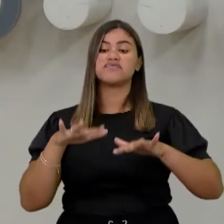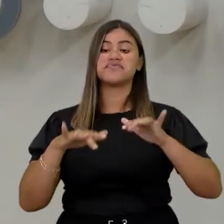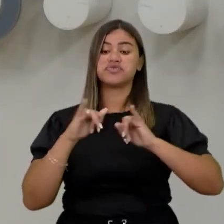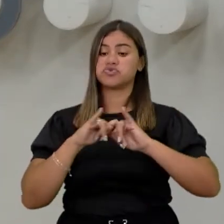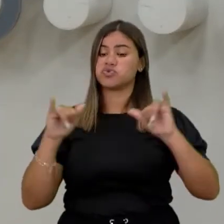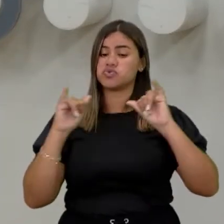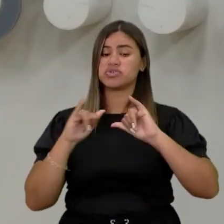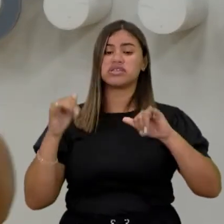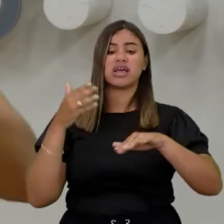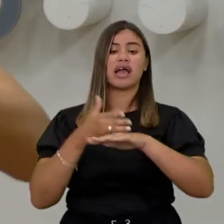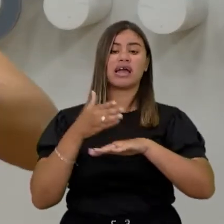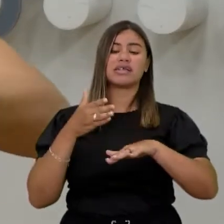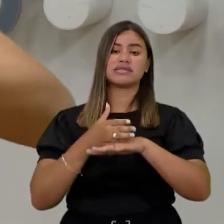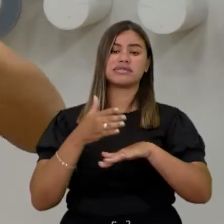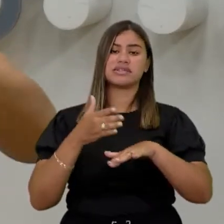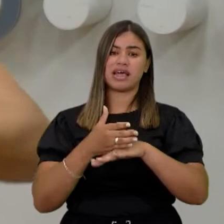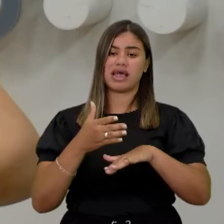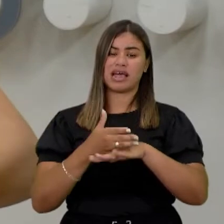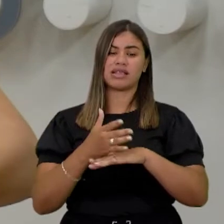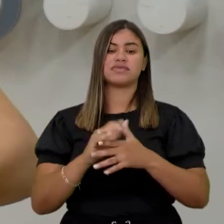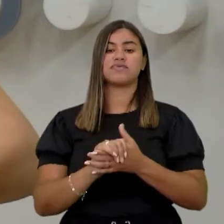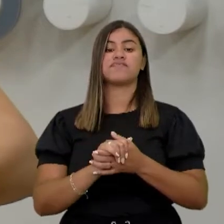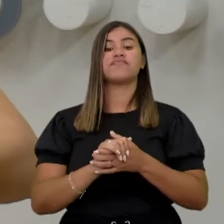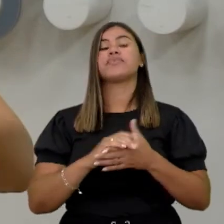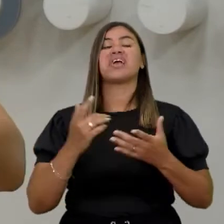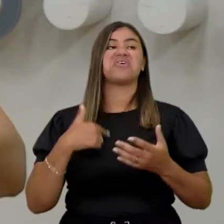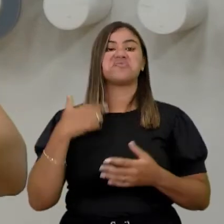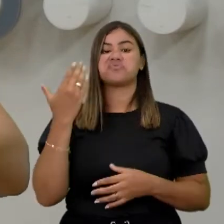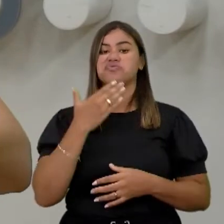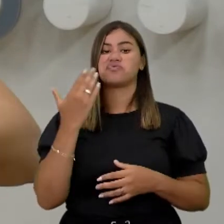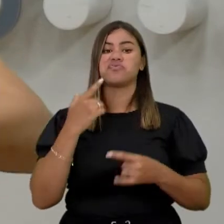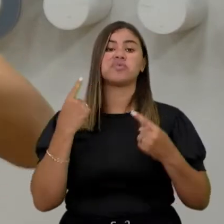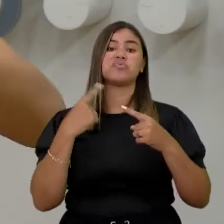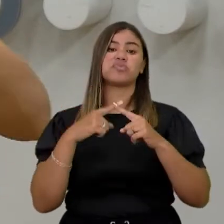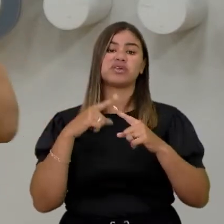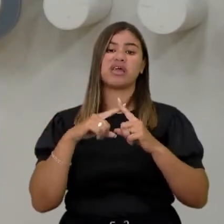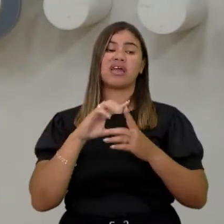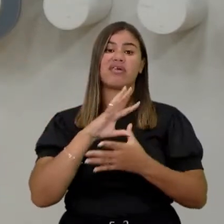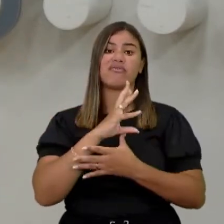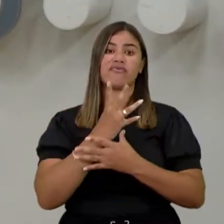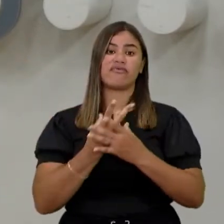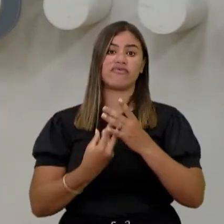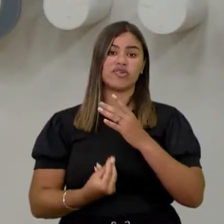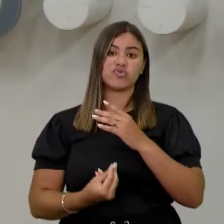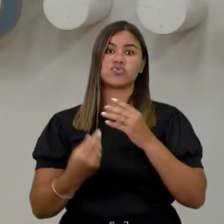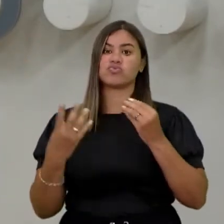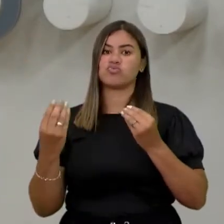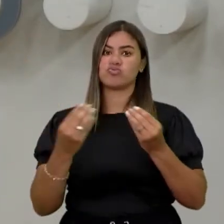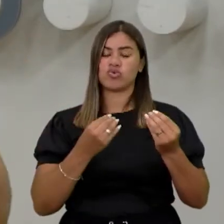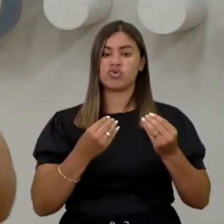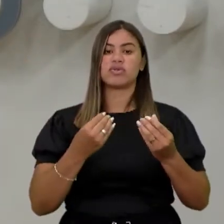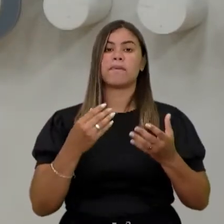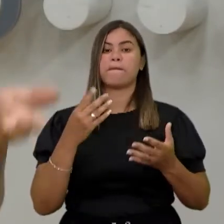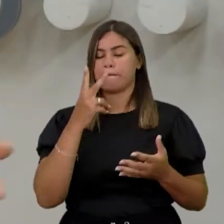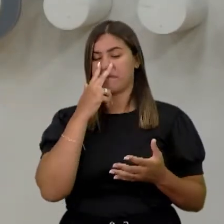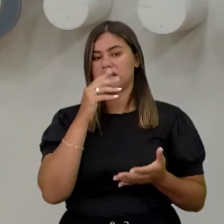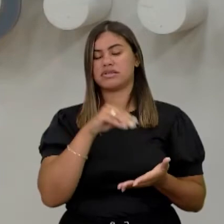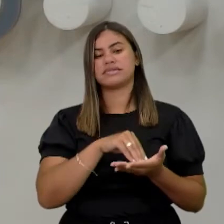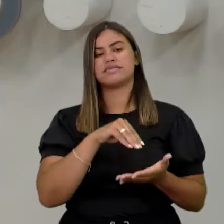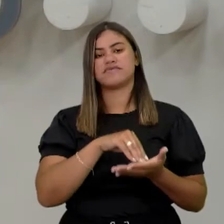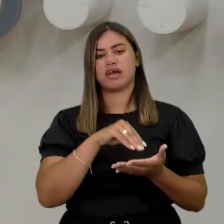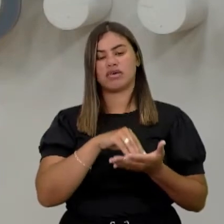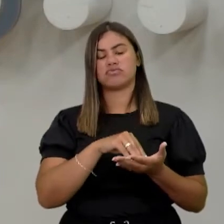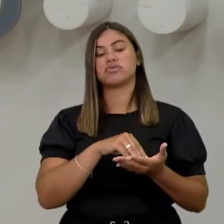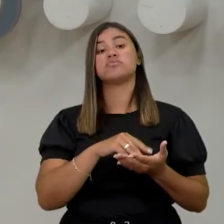agora. Eu vi que o filtro é tão grande que até chegar na gente, muita coisa ficou para trás. Então, essa é a importância de pesquisar em outras